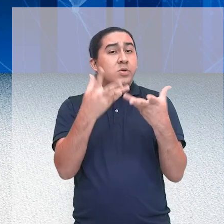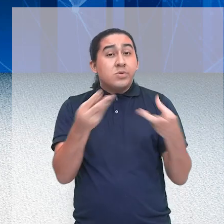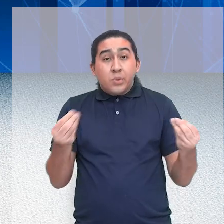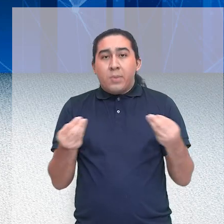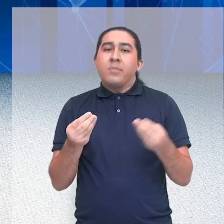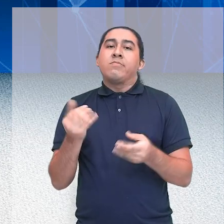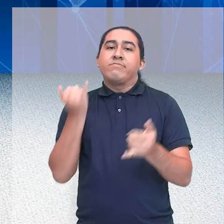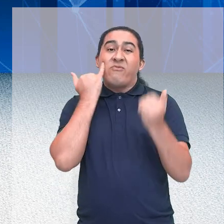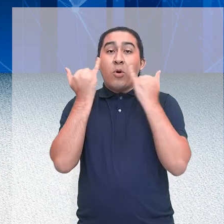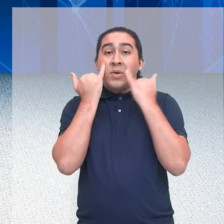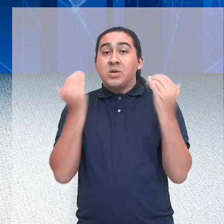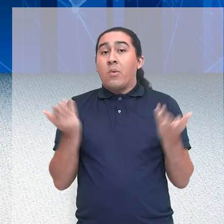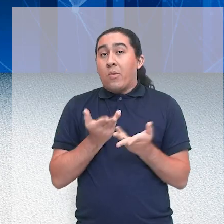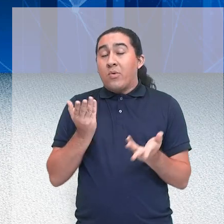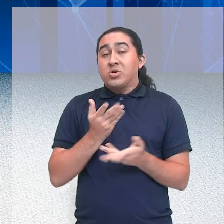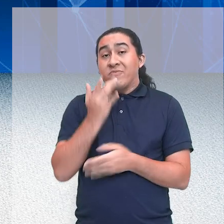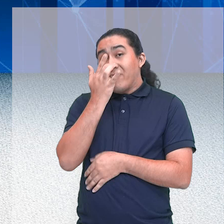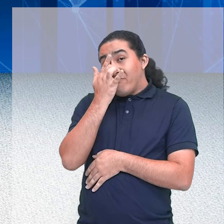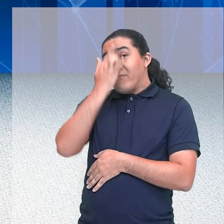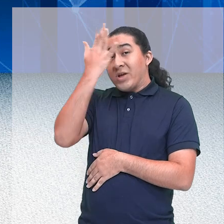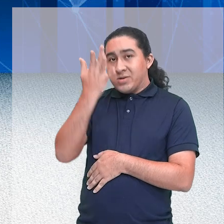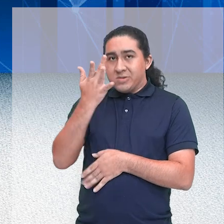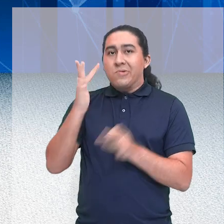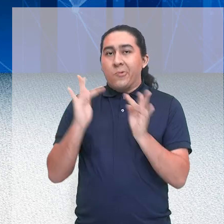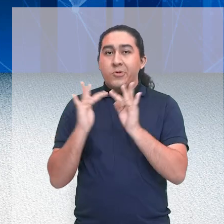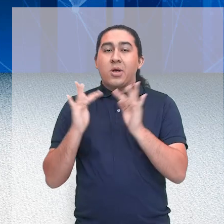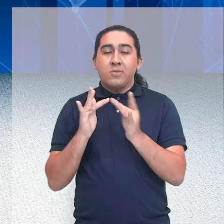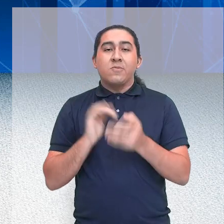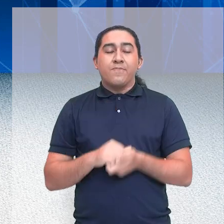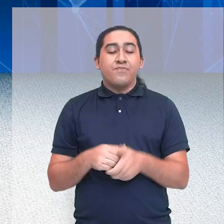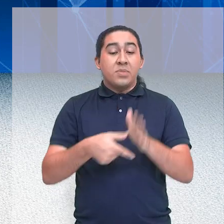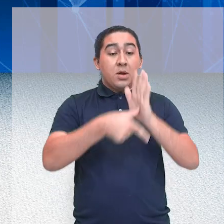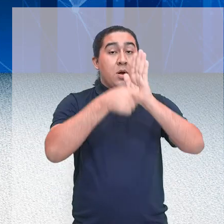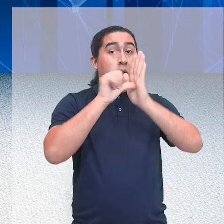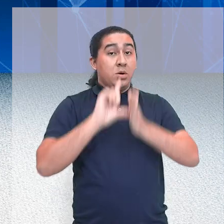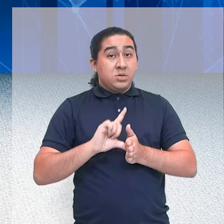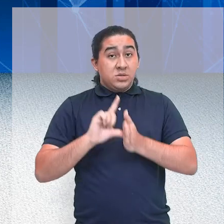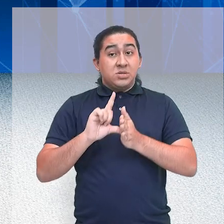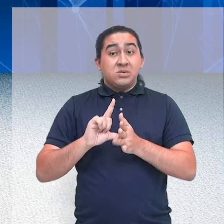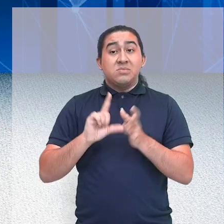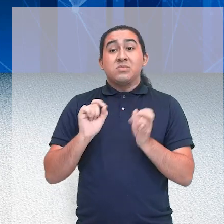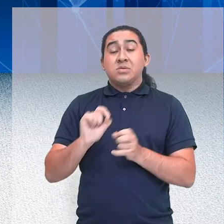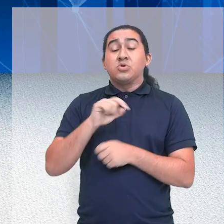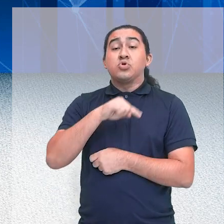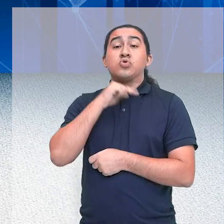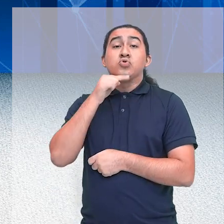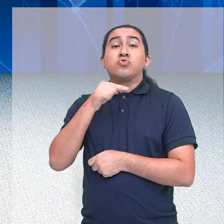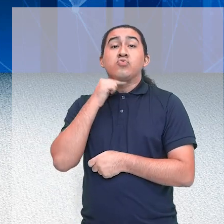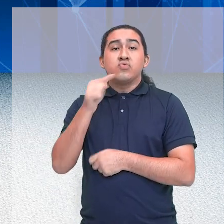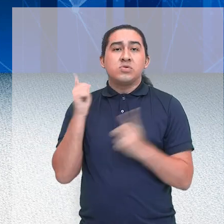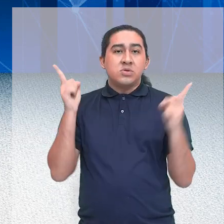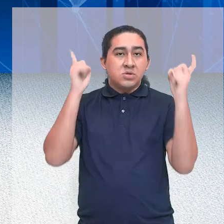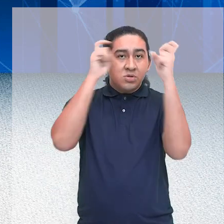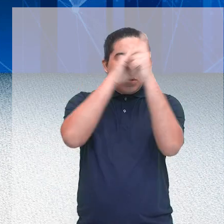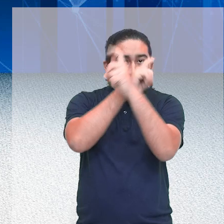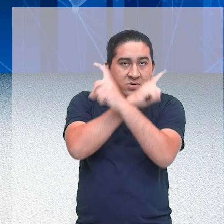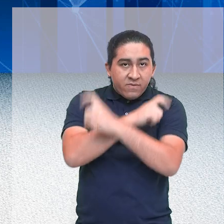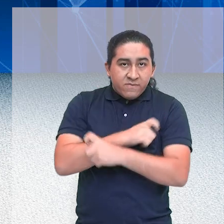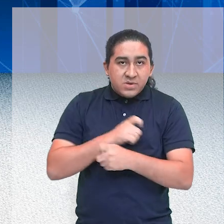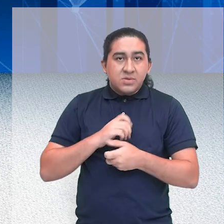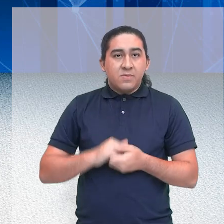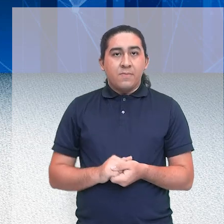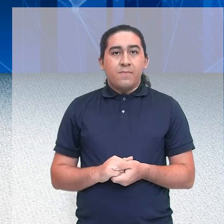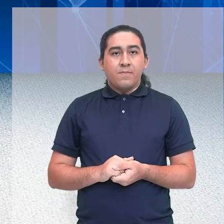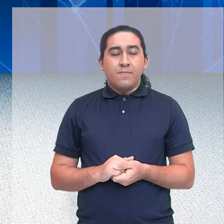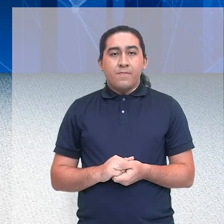a informação hoje está na palma da nossa mão, coisa que antes, né, tinha mais essa dificuldade.